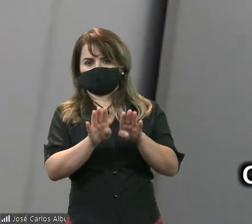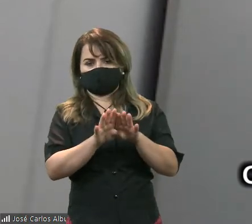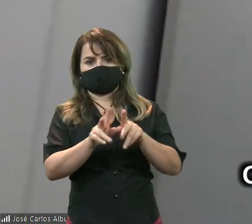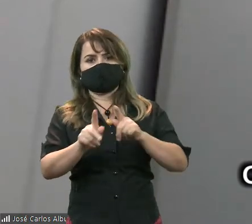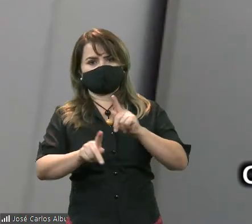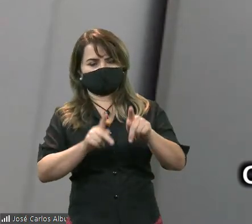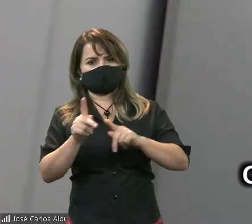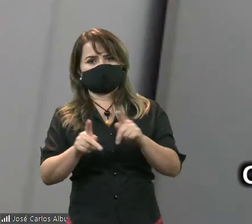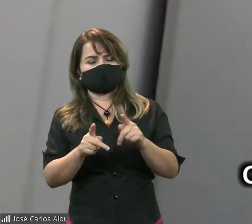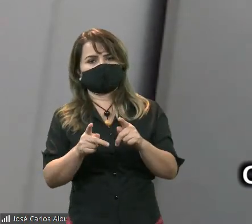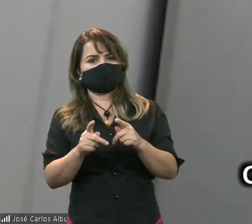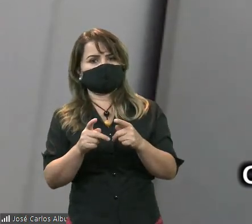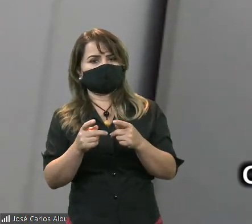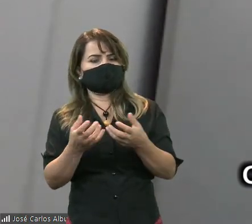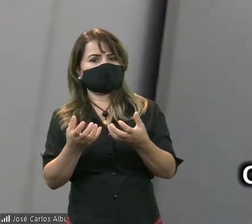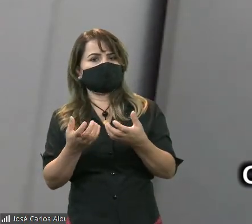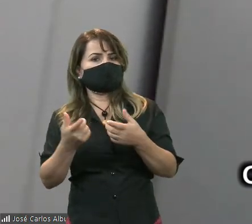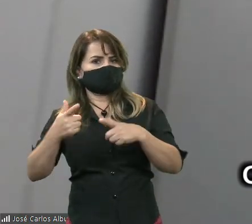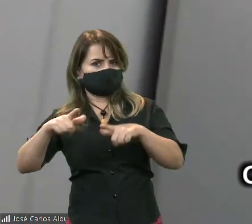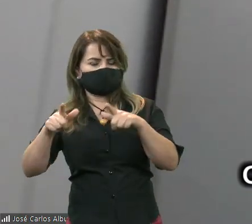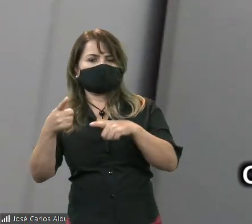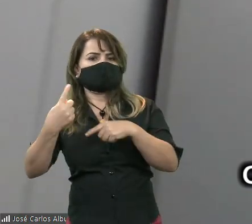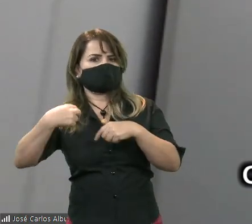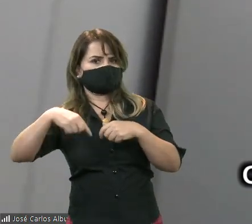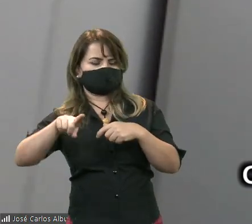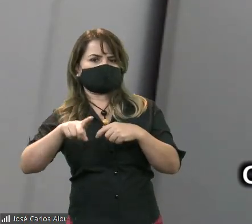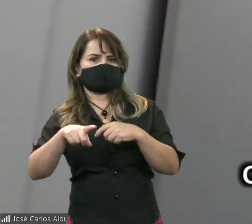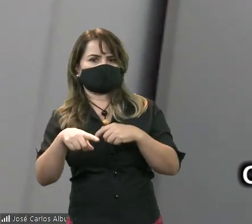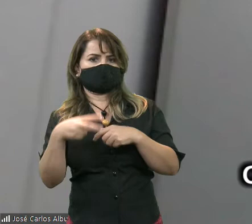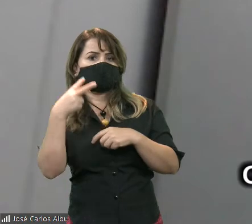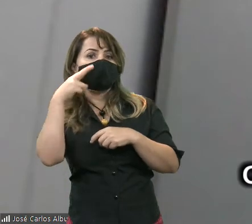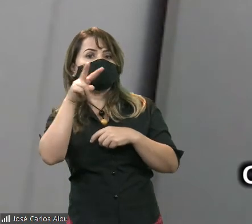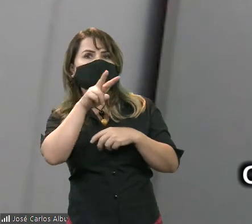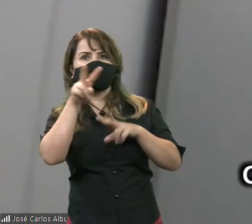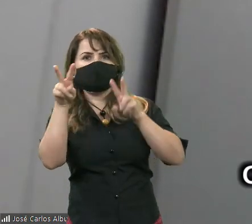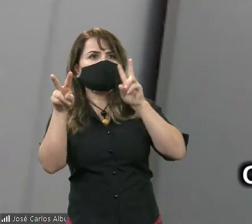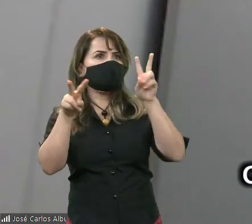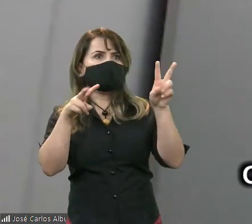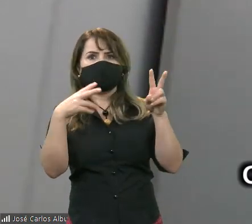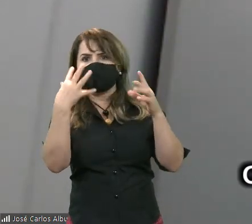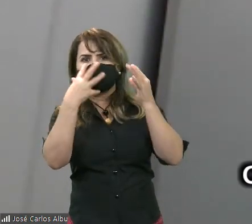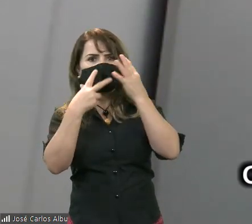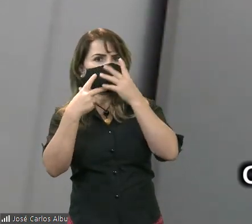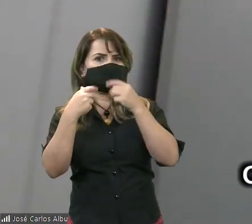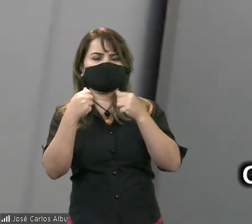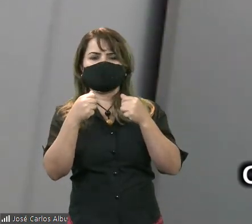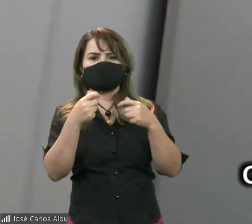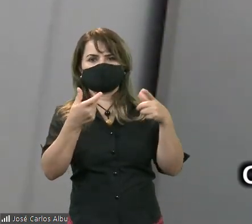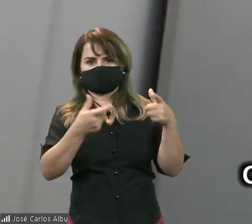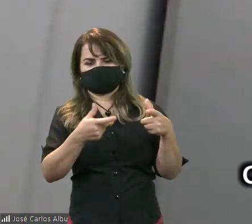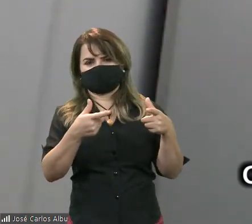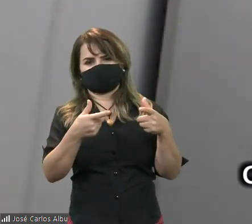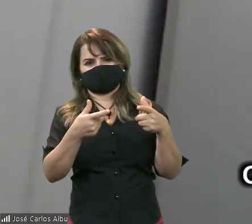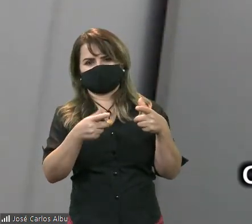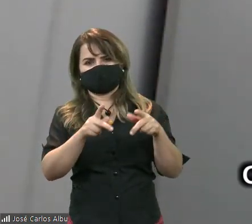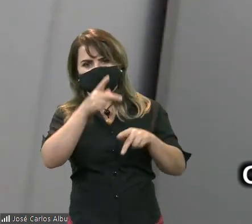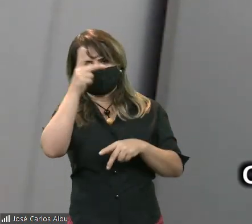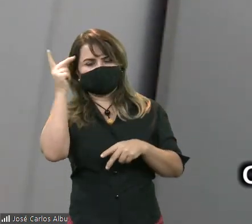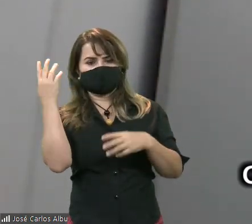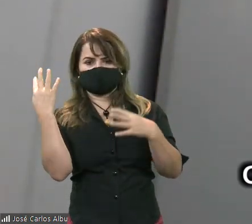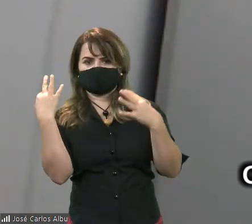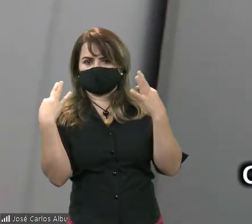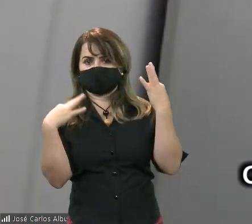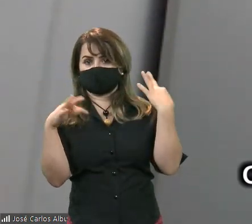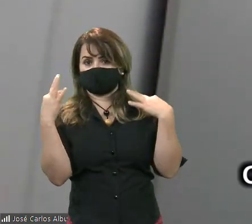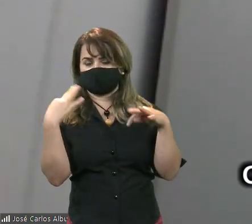nossos trabalhadores, vai favorecer por demais a nossa população, que vai buscar o seu lazer. Hoje nós só temos uma área